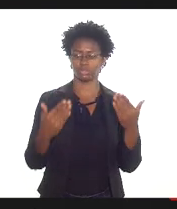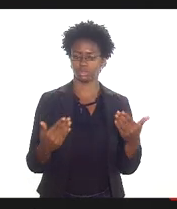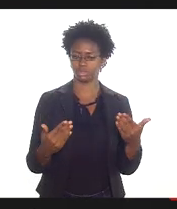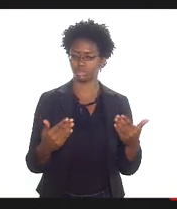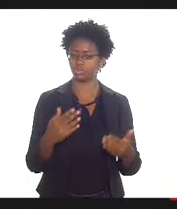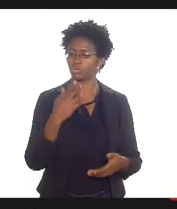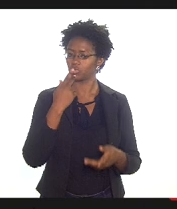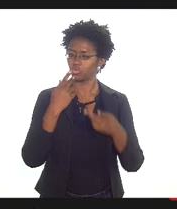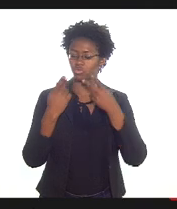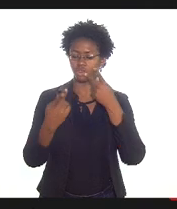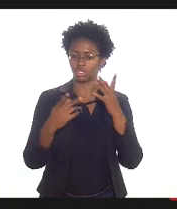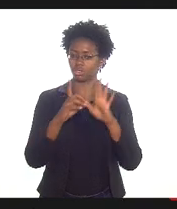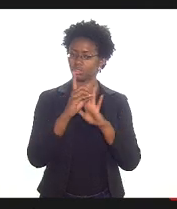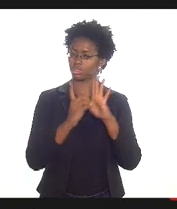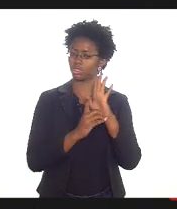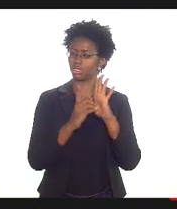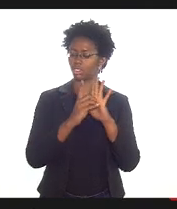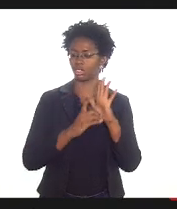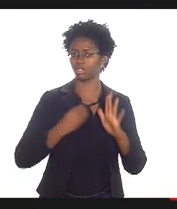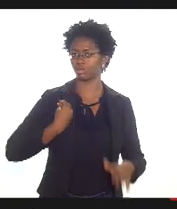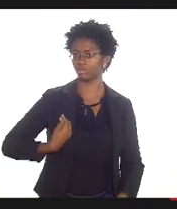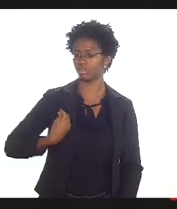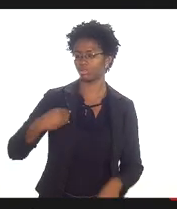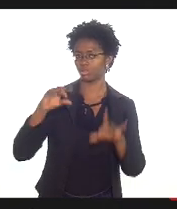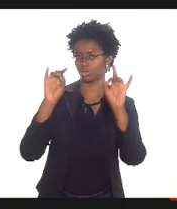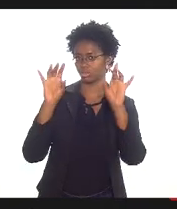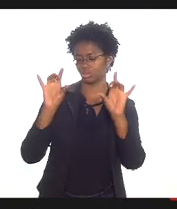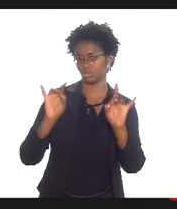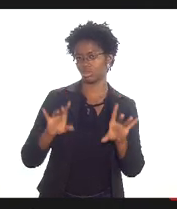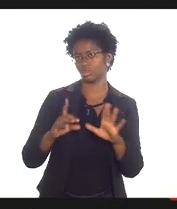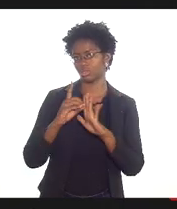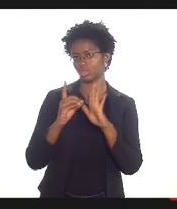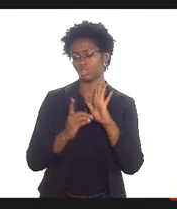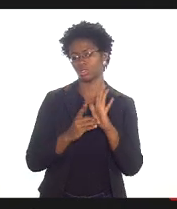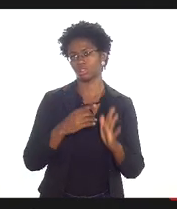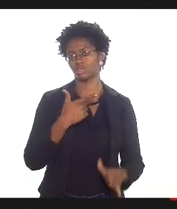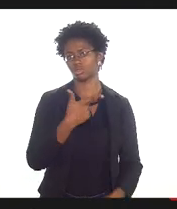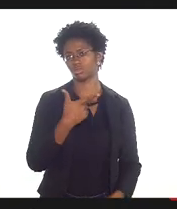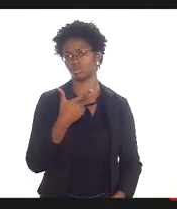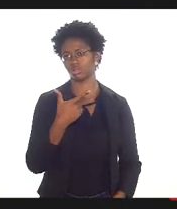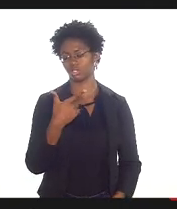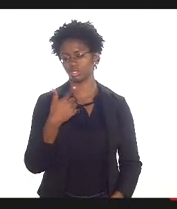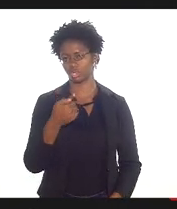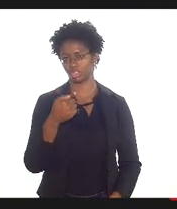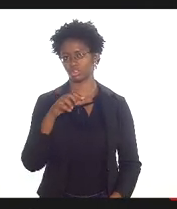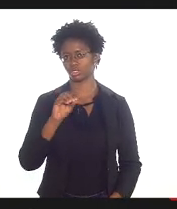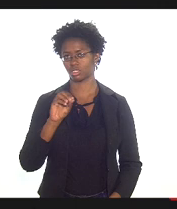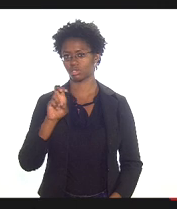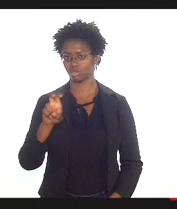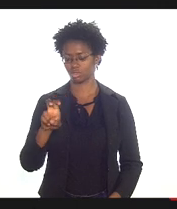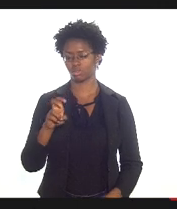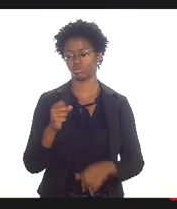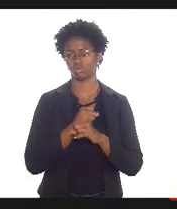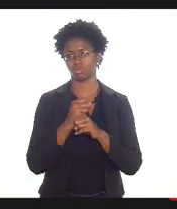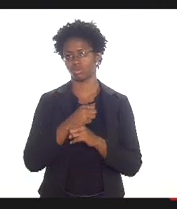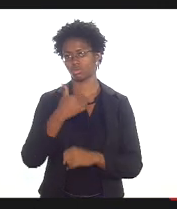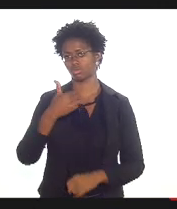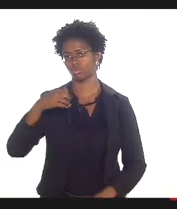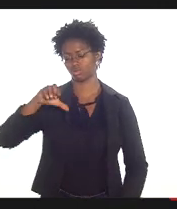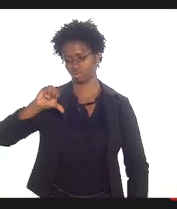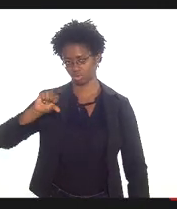o decreto das participações especiais, que é o decreto número 2705 de 98,